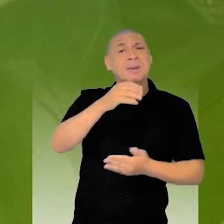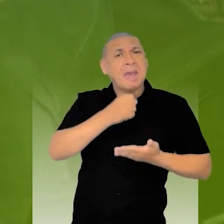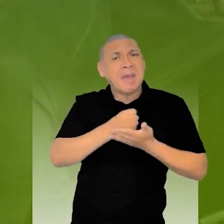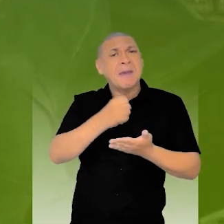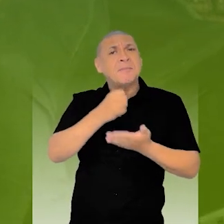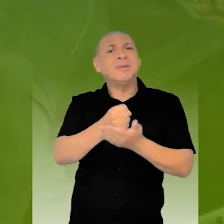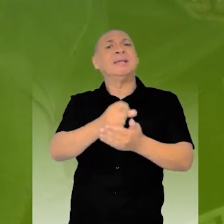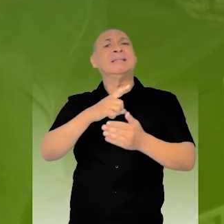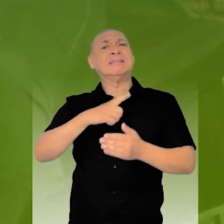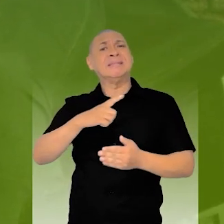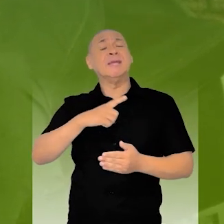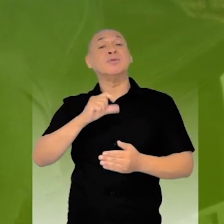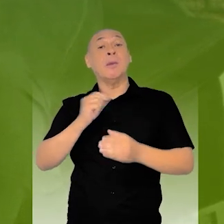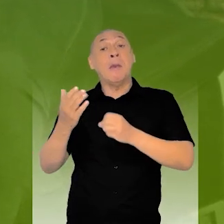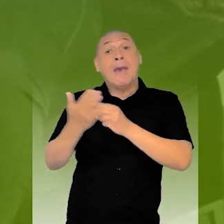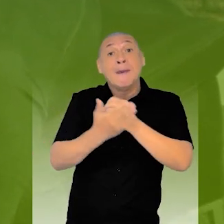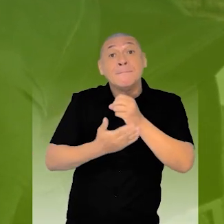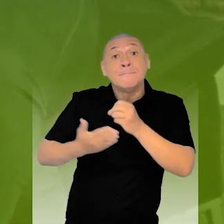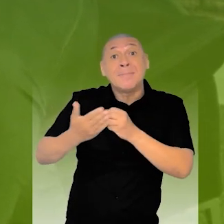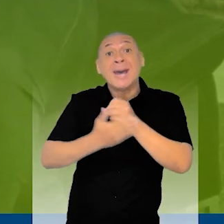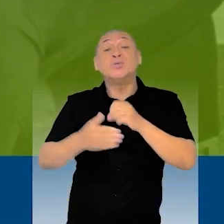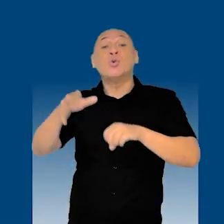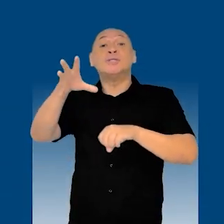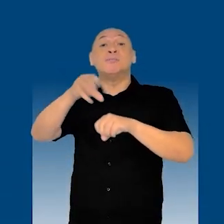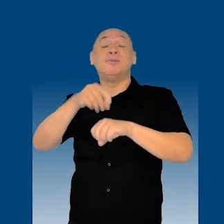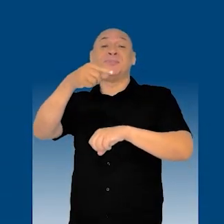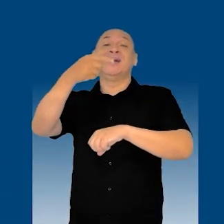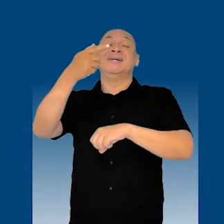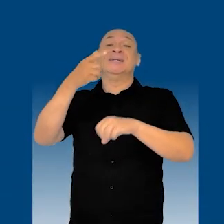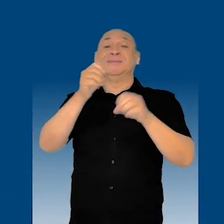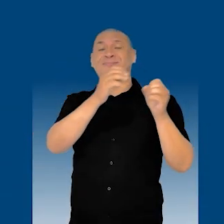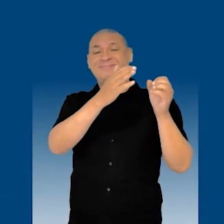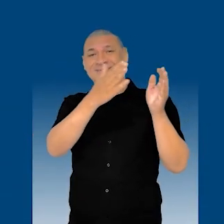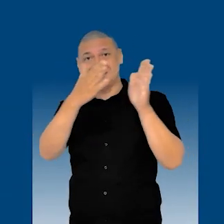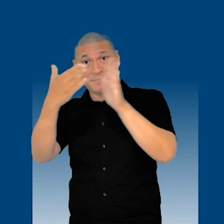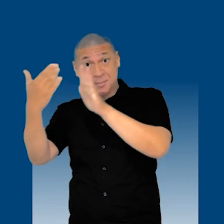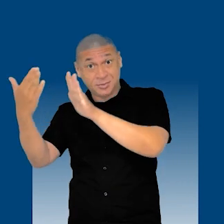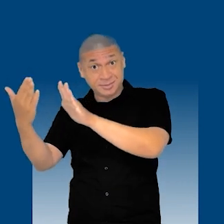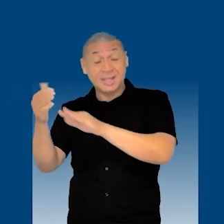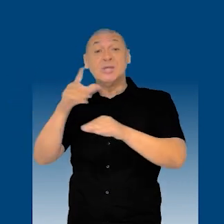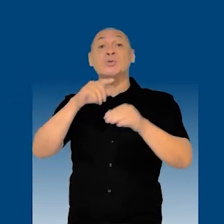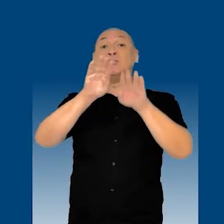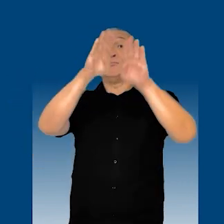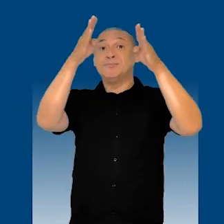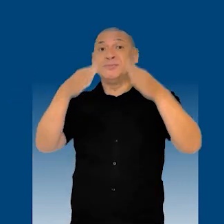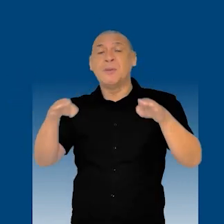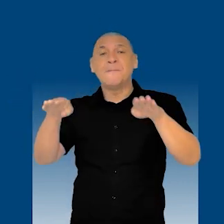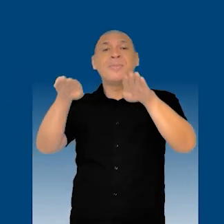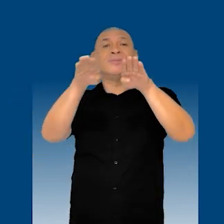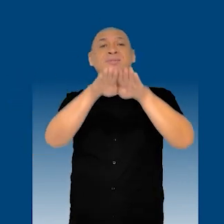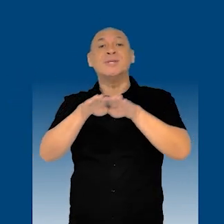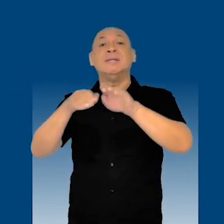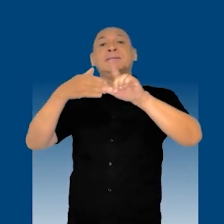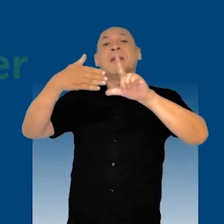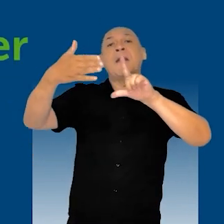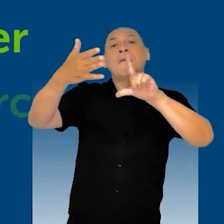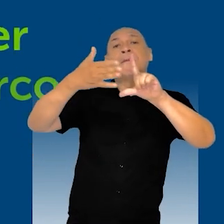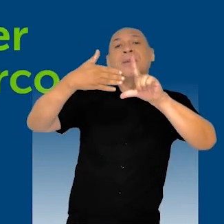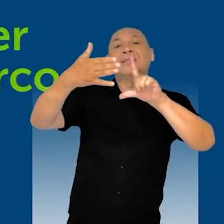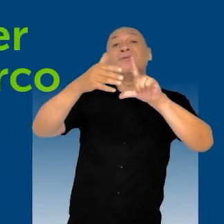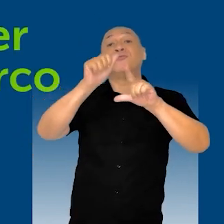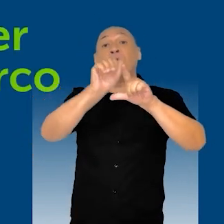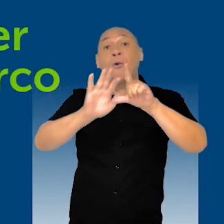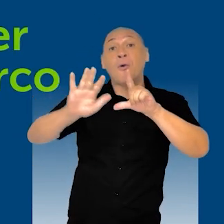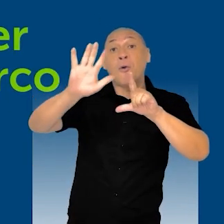apoiar nisso, contamos com as bases de conhecimento da Samarco, a biblioteca técnica, o sistema de padronização e a